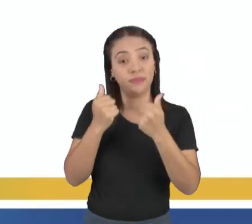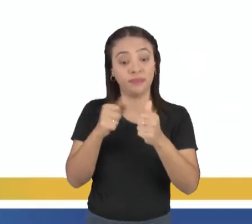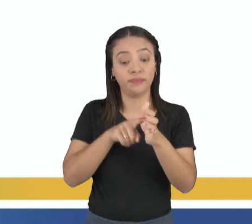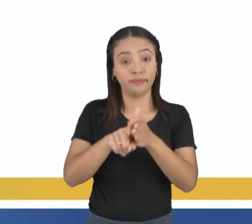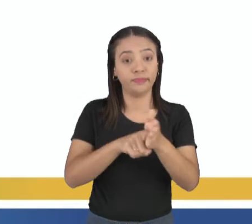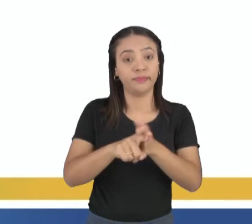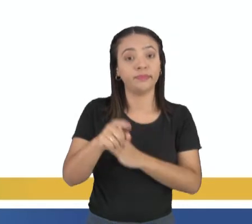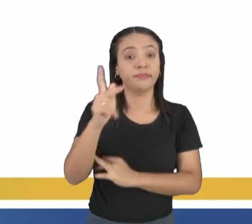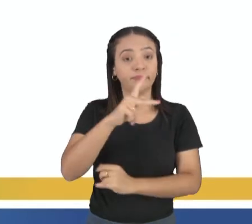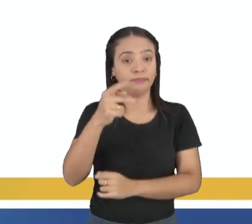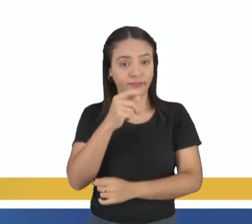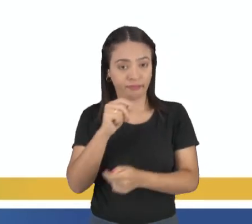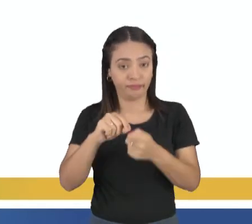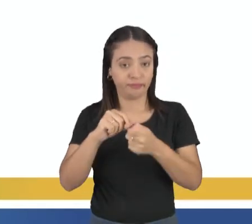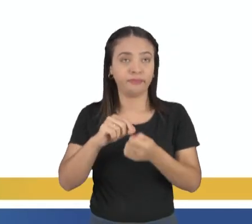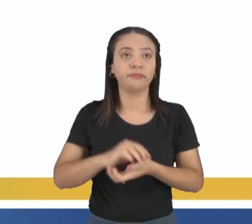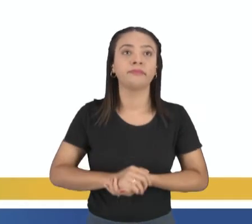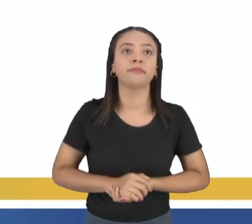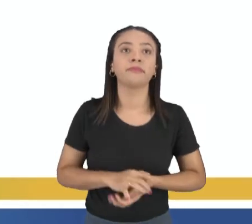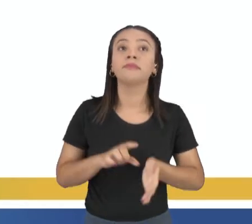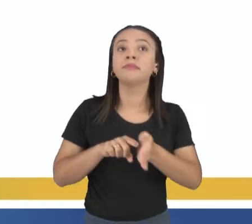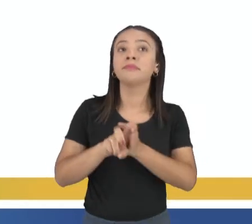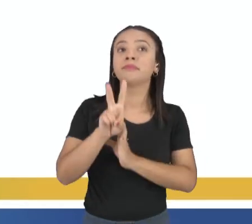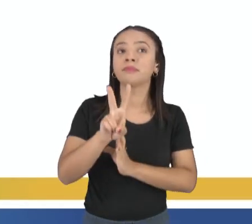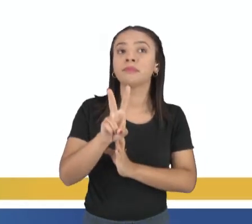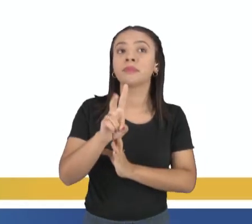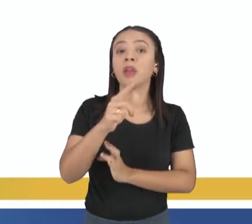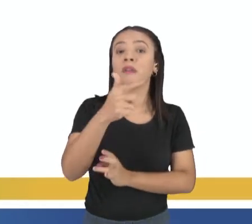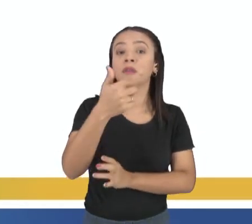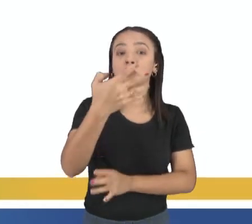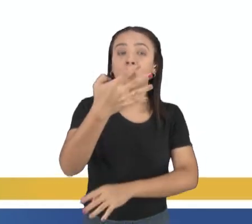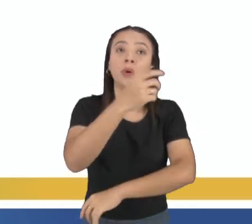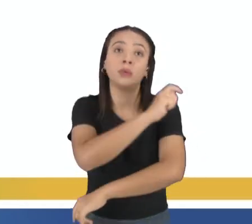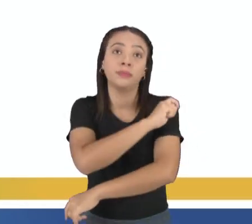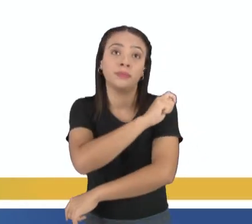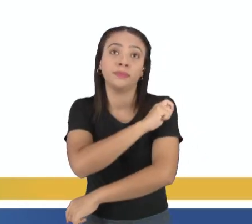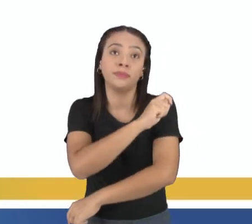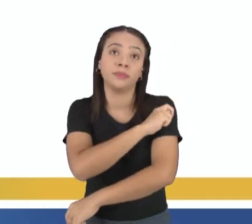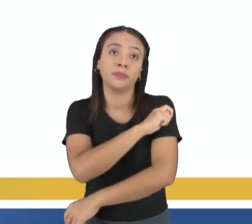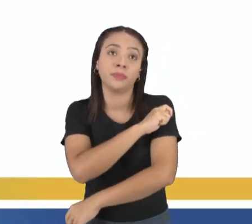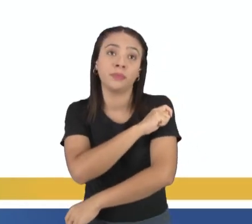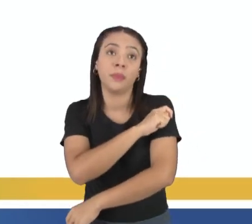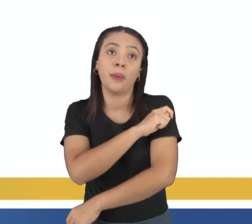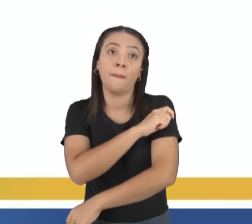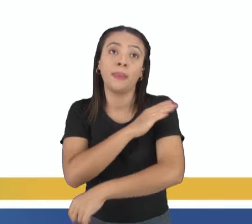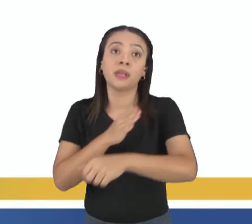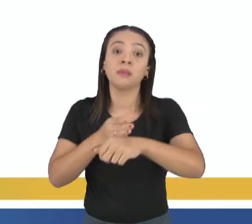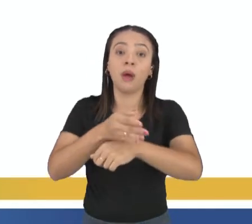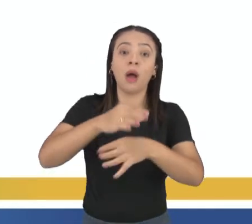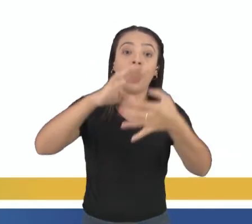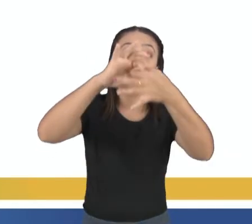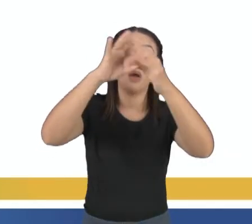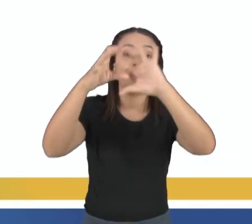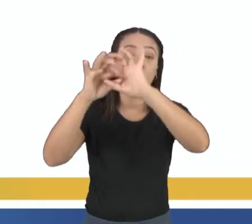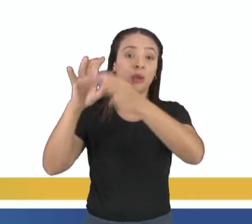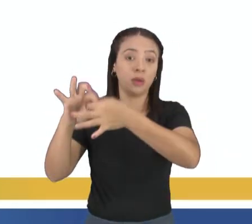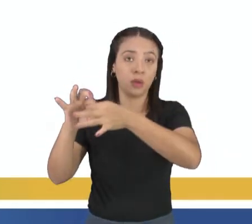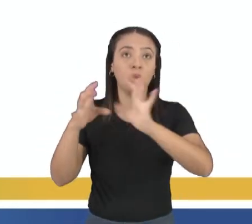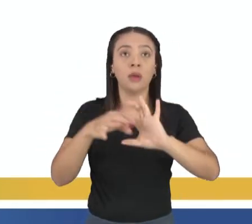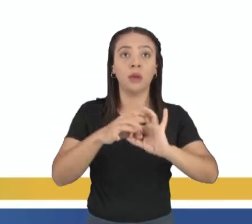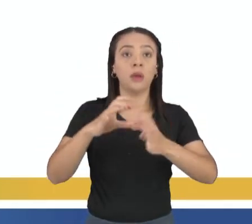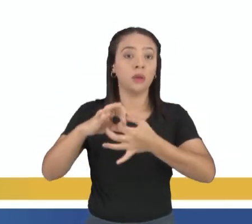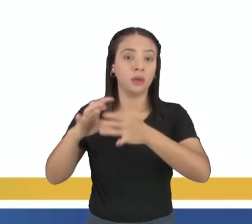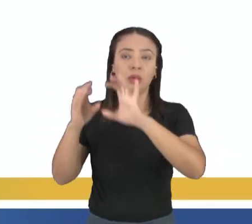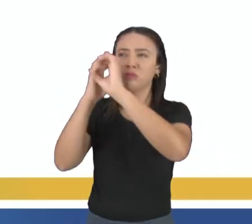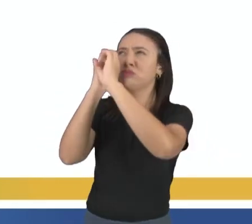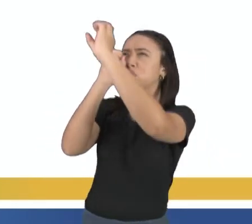professora fez. Vamos ao exercício 2. 24 alunos de uma turma irão participar da Olimpíada Internacional de